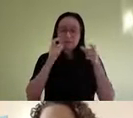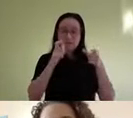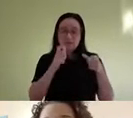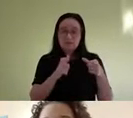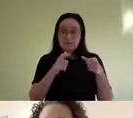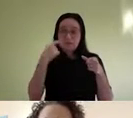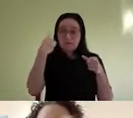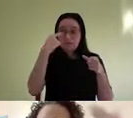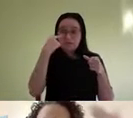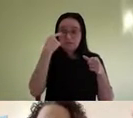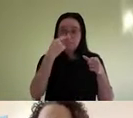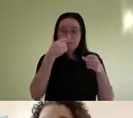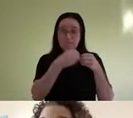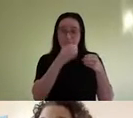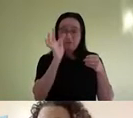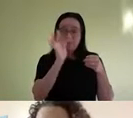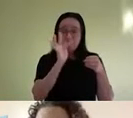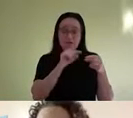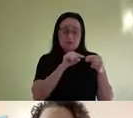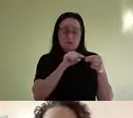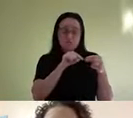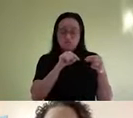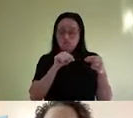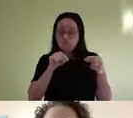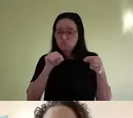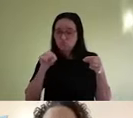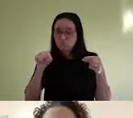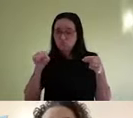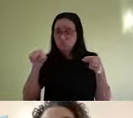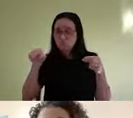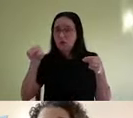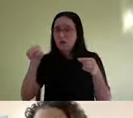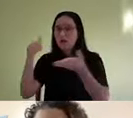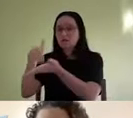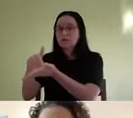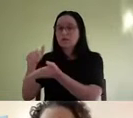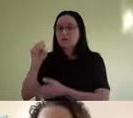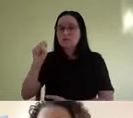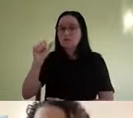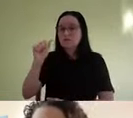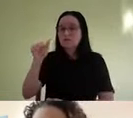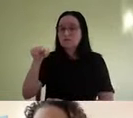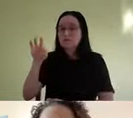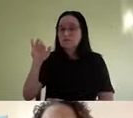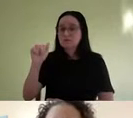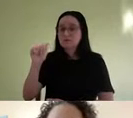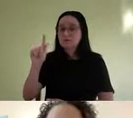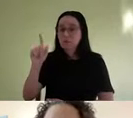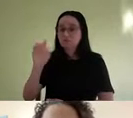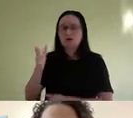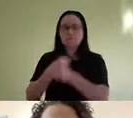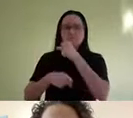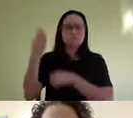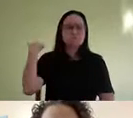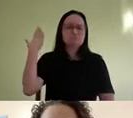perto da França e chega em Santiago de Compostela. Eu me recordo, isso já faz 10 anos, eu me